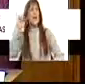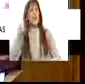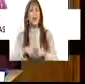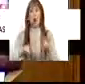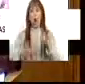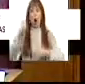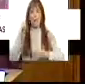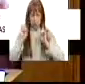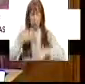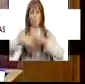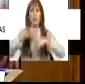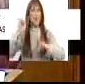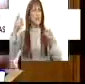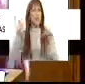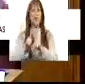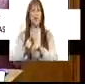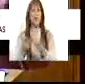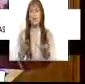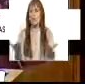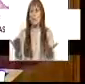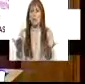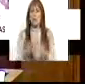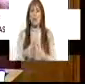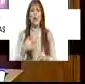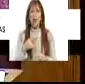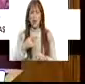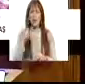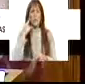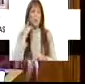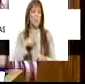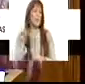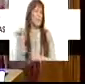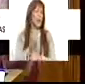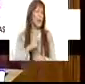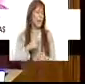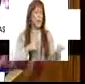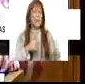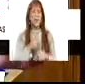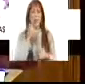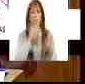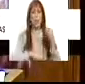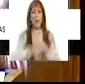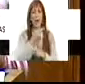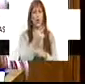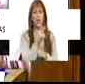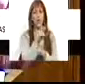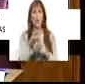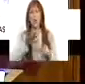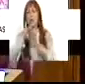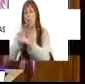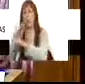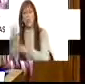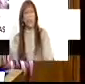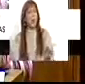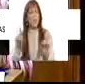as obras estão a arrancar e que depois não há passos atrás. Porque, Sr. Ministro, nós já conhecemos este filme da barragem do Tua, da barragem do Sabor e de outras.